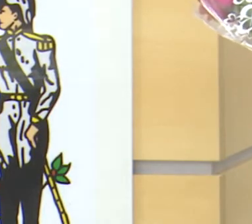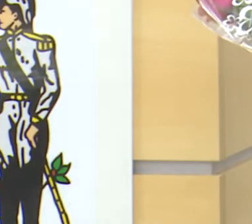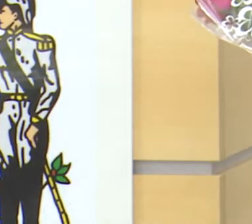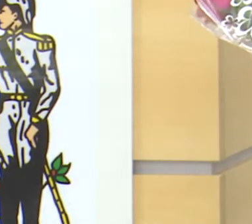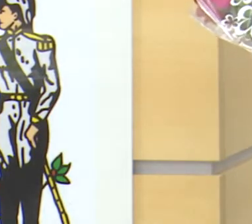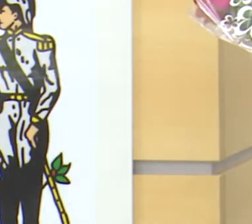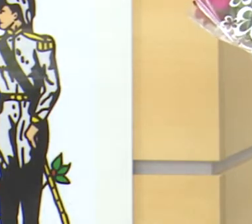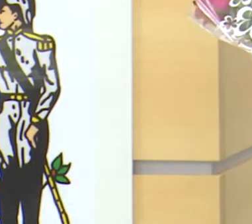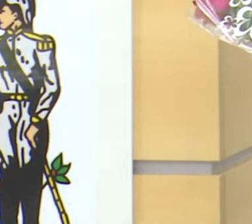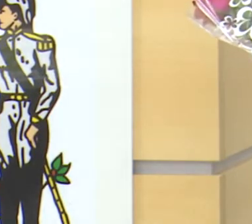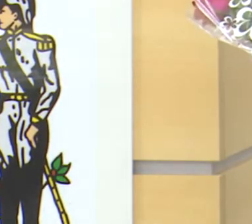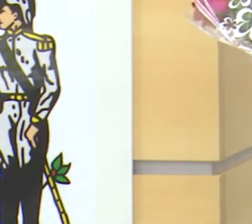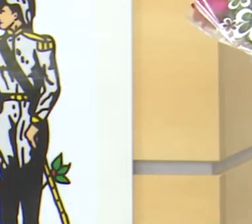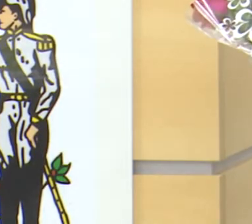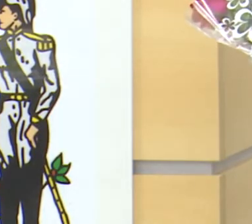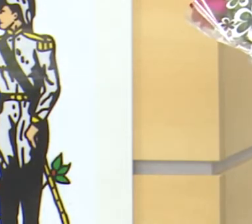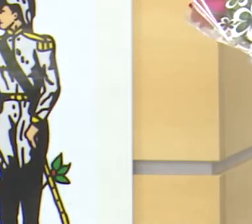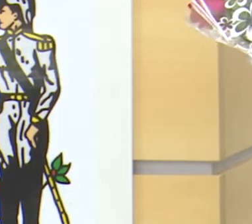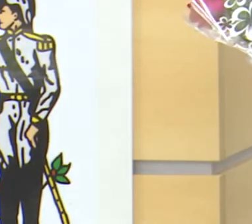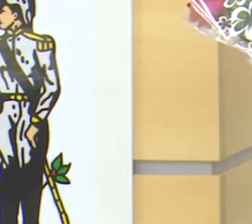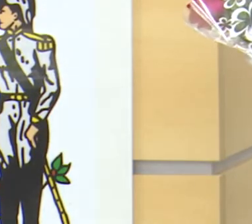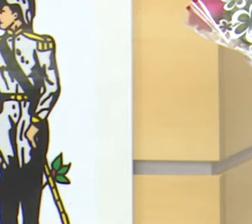E aí